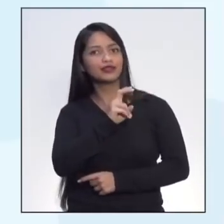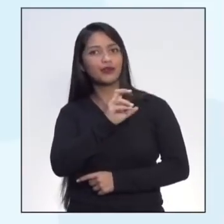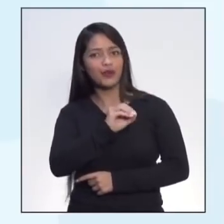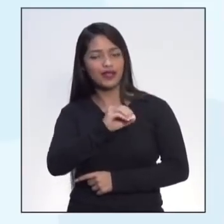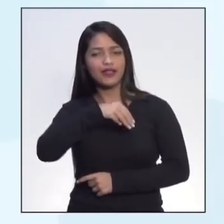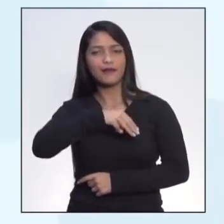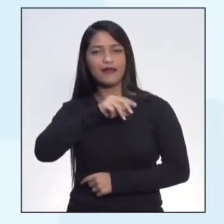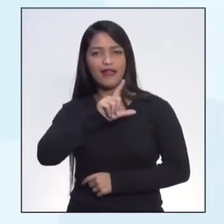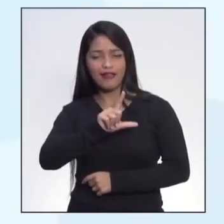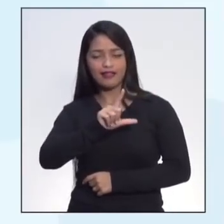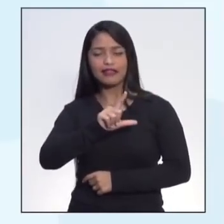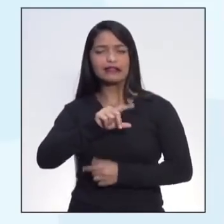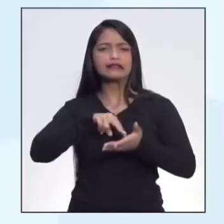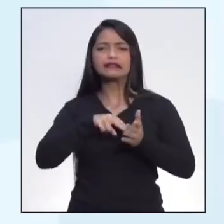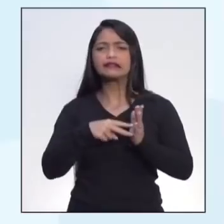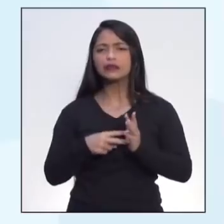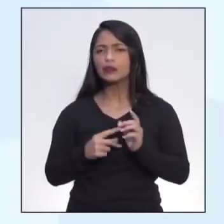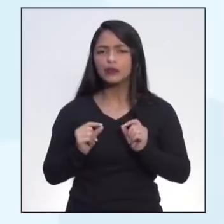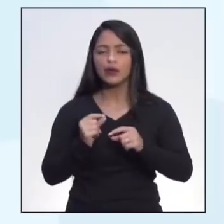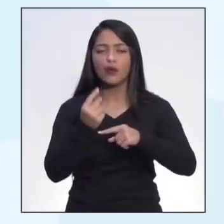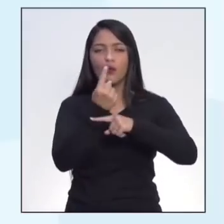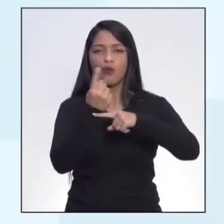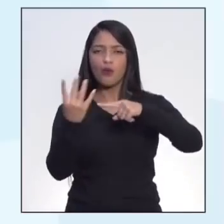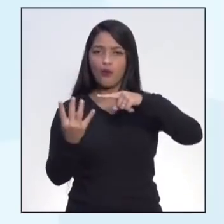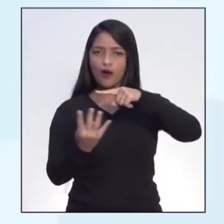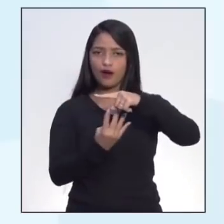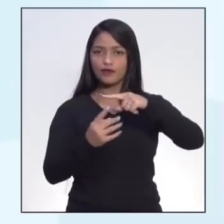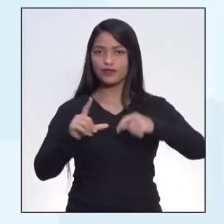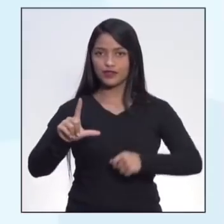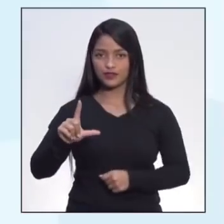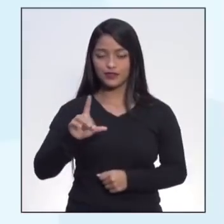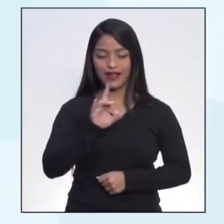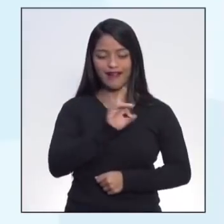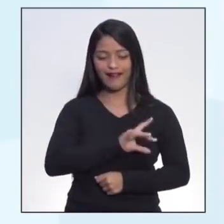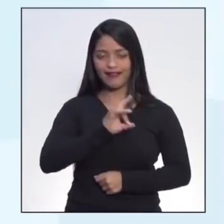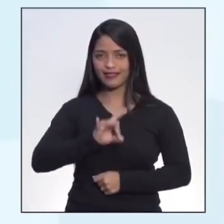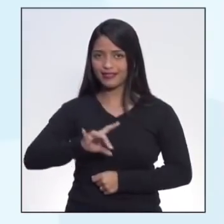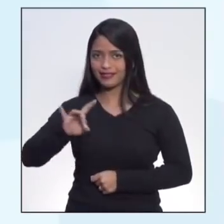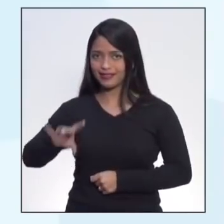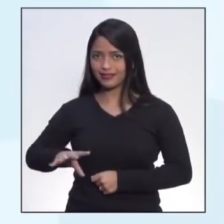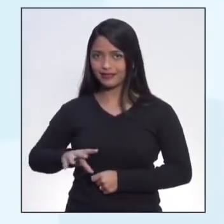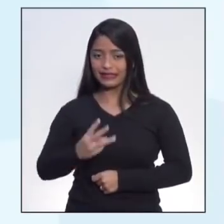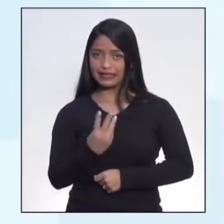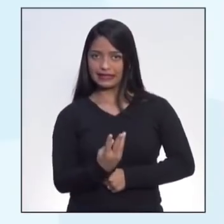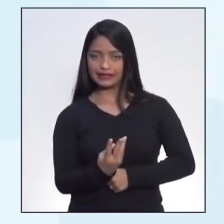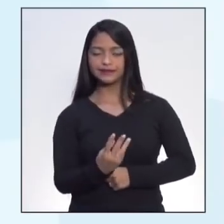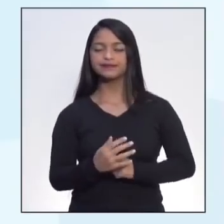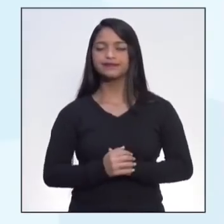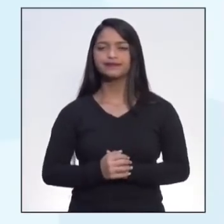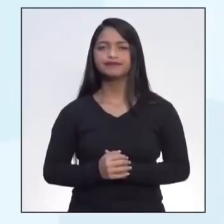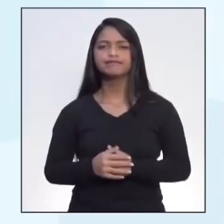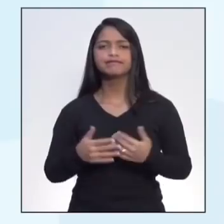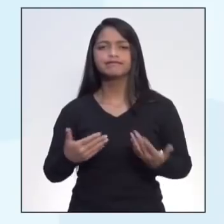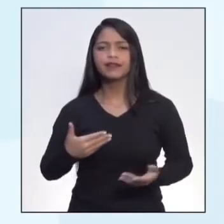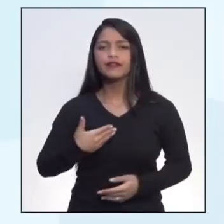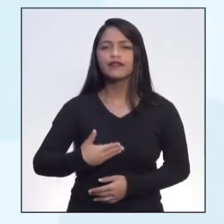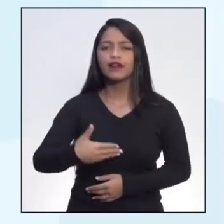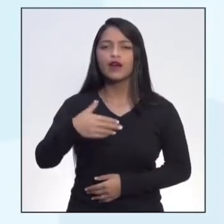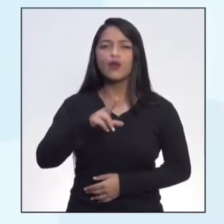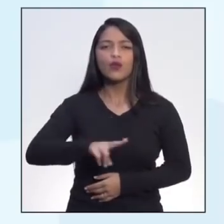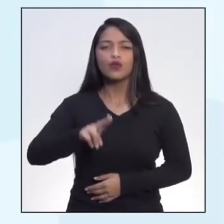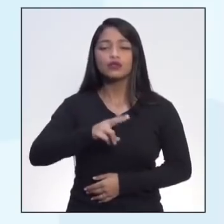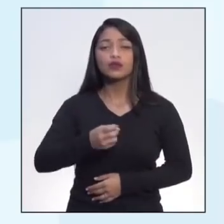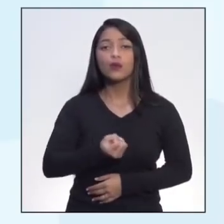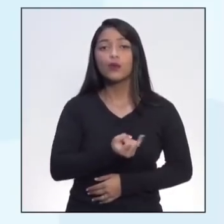250 ml, ou seja, 1/4 de litro. Quantos litros de tinta Paulo usará